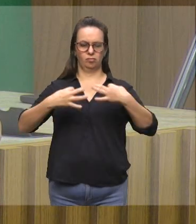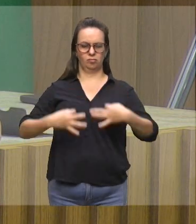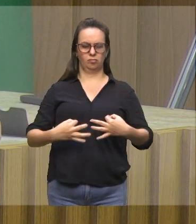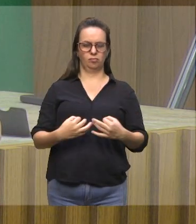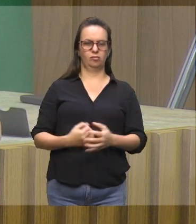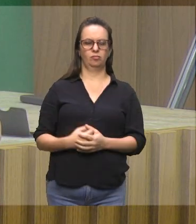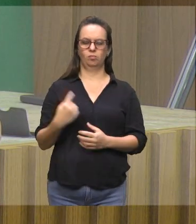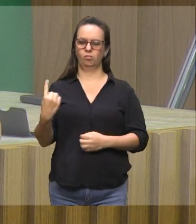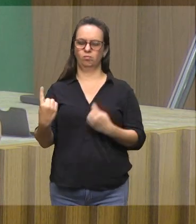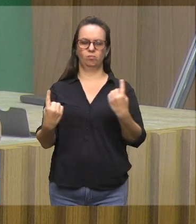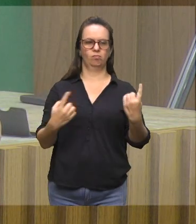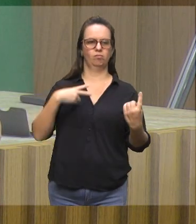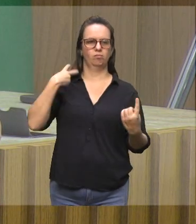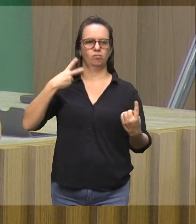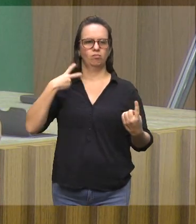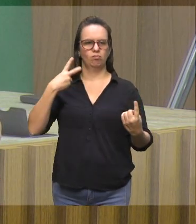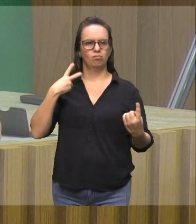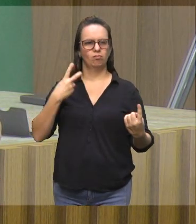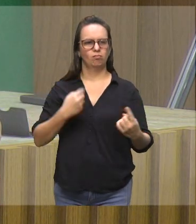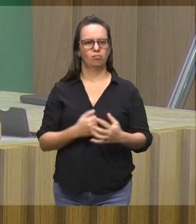pode